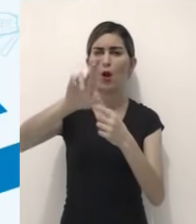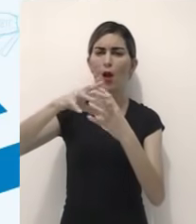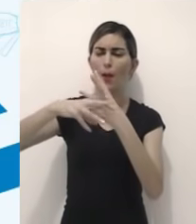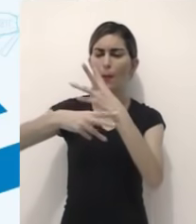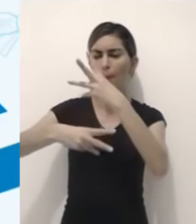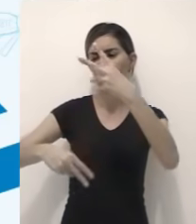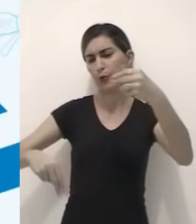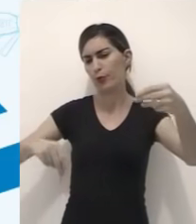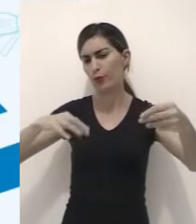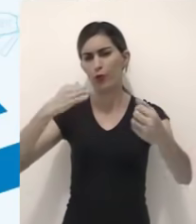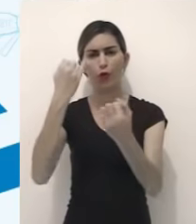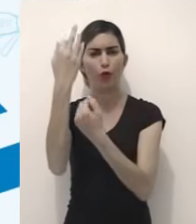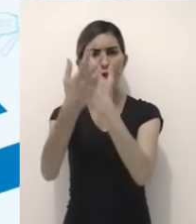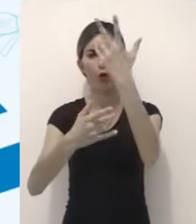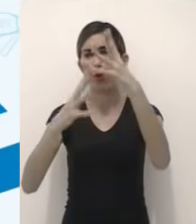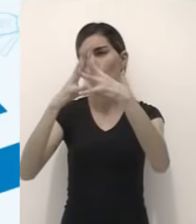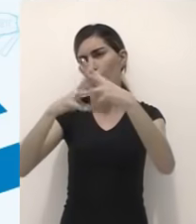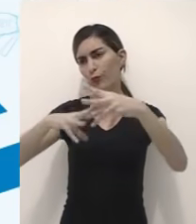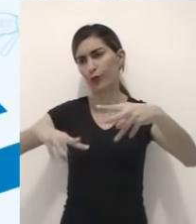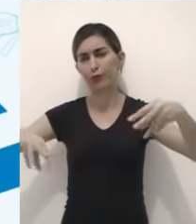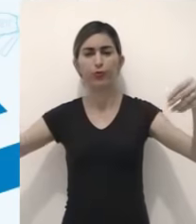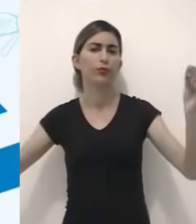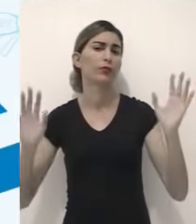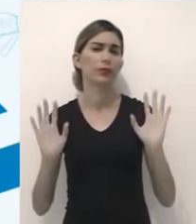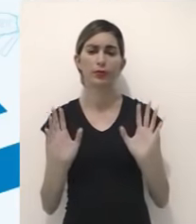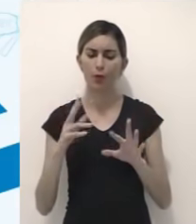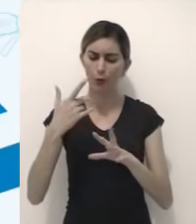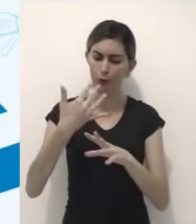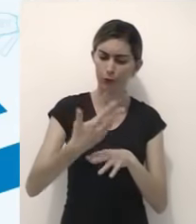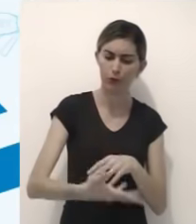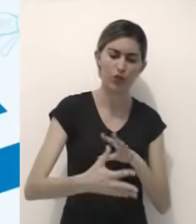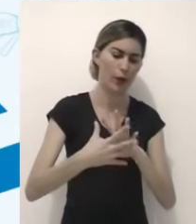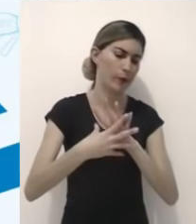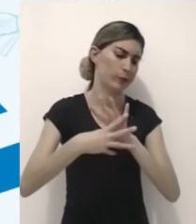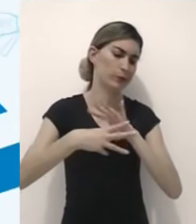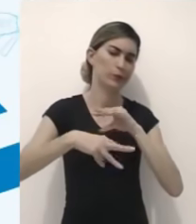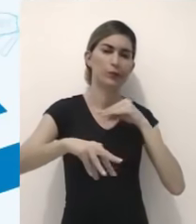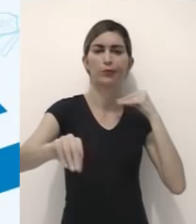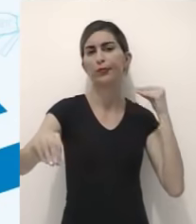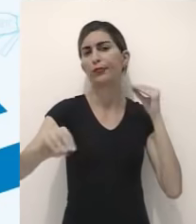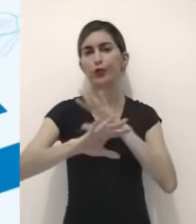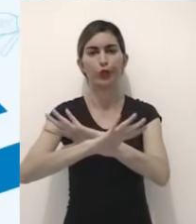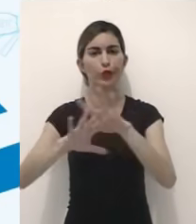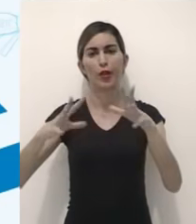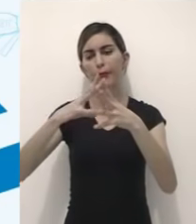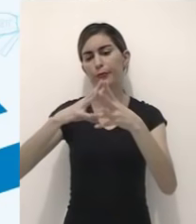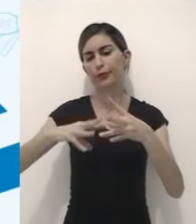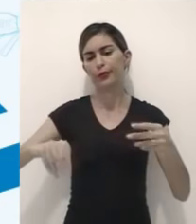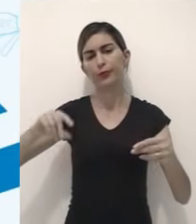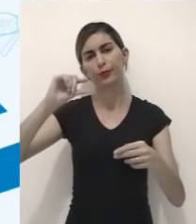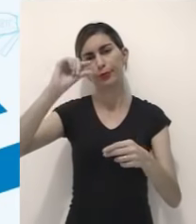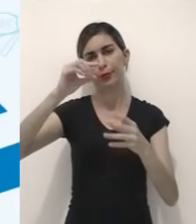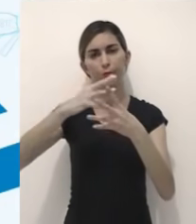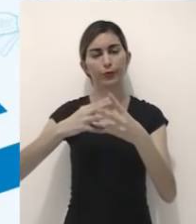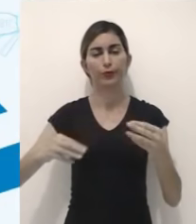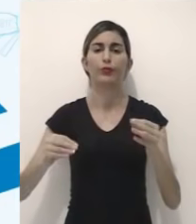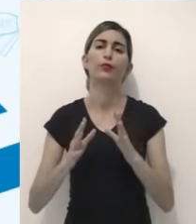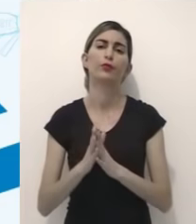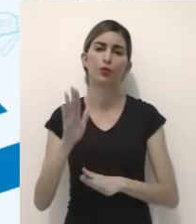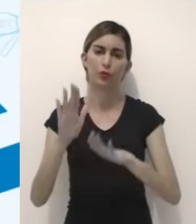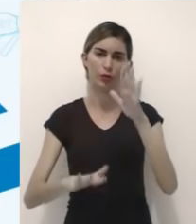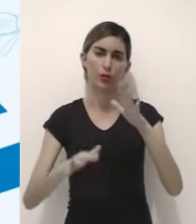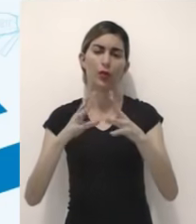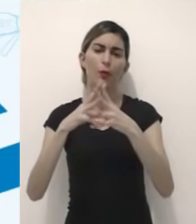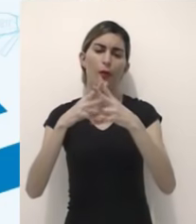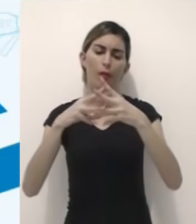com o ar, vai pegar fogo e quando ele atinge a superfície, ele já atinge a superfície com tamanho bem